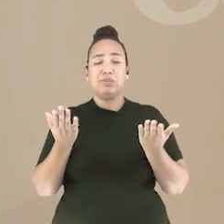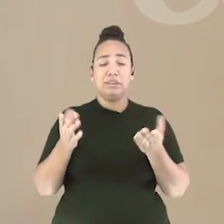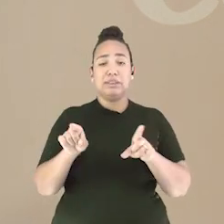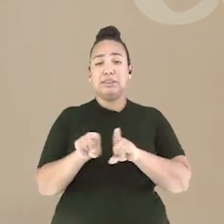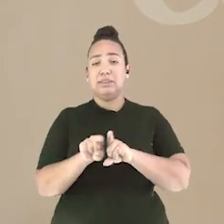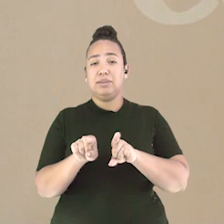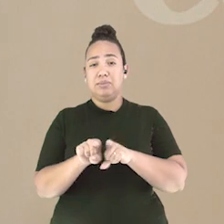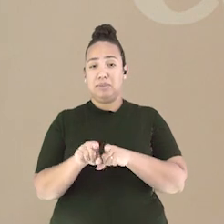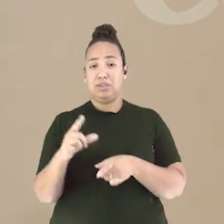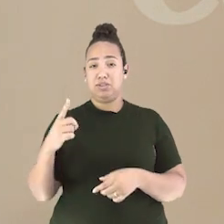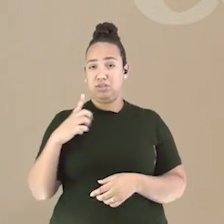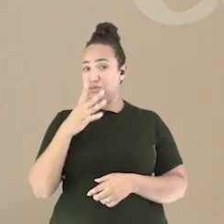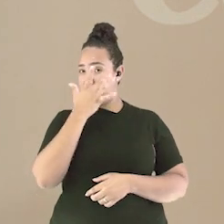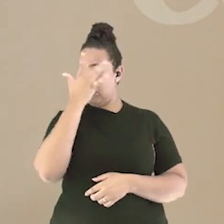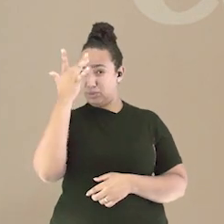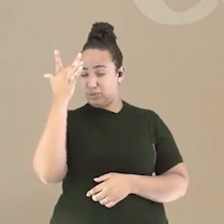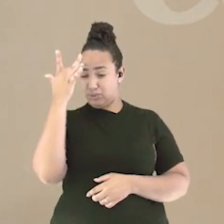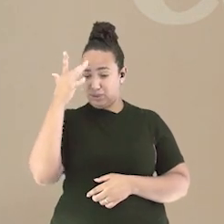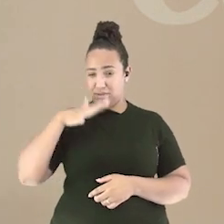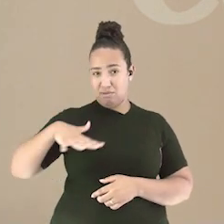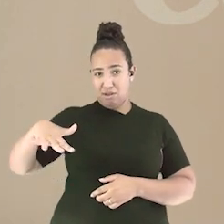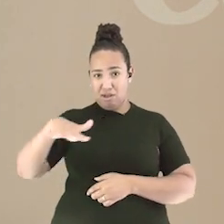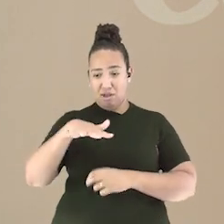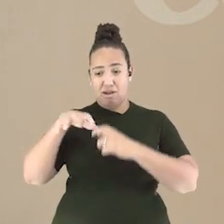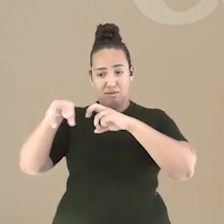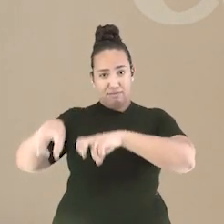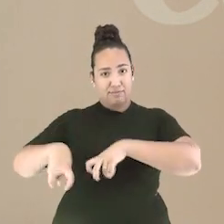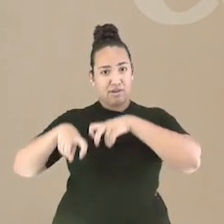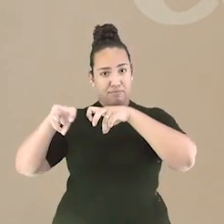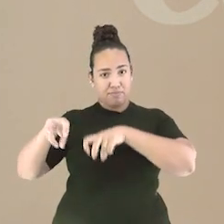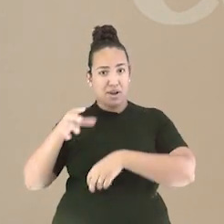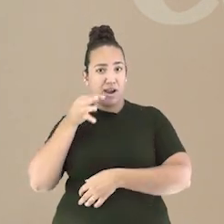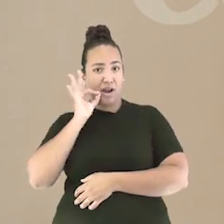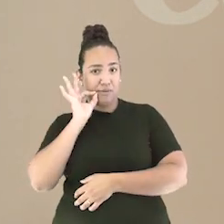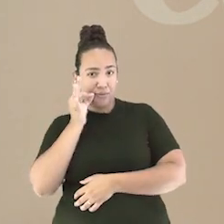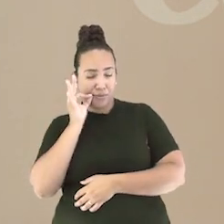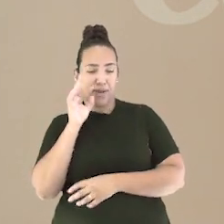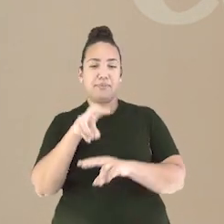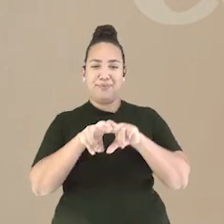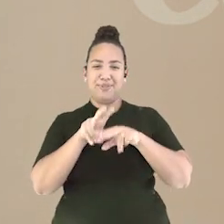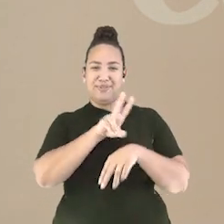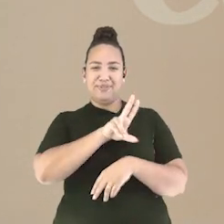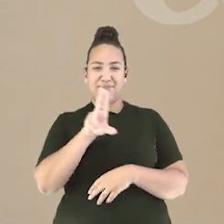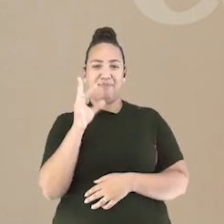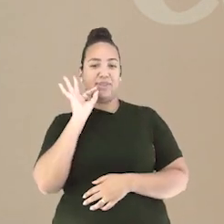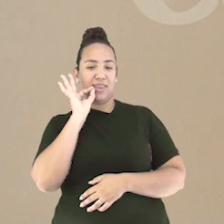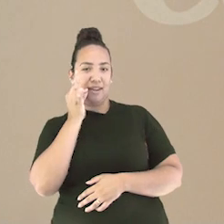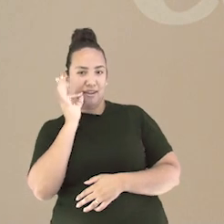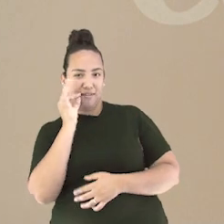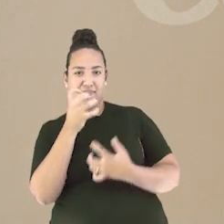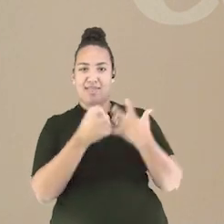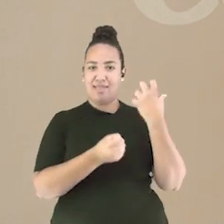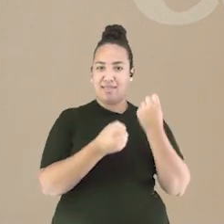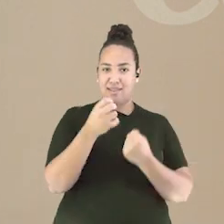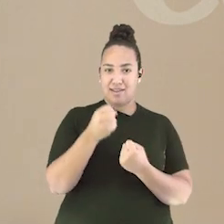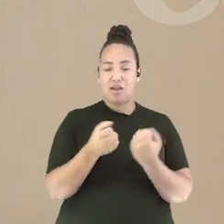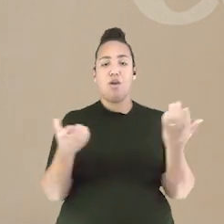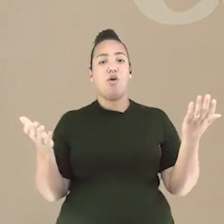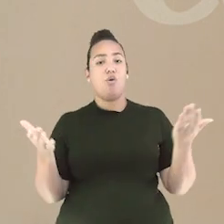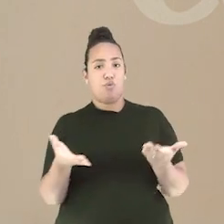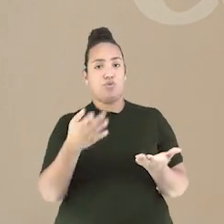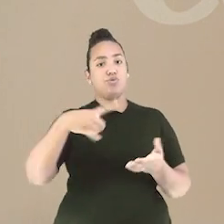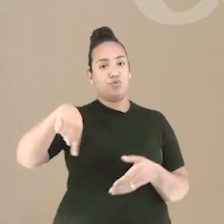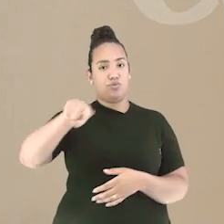dos grandes latifundiários ligados ao café. Daí o nome Café com Leite. Hoje iremos ver um pouquinho mais dos